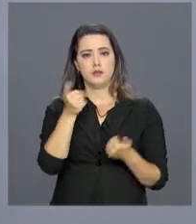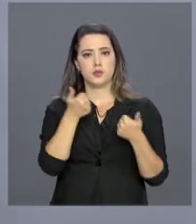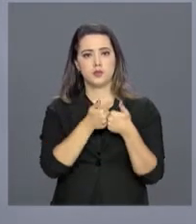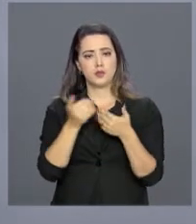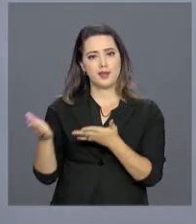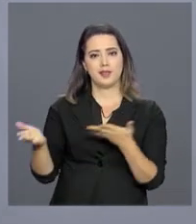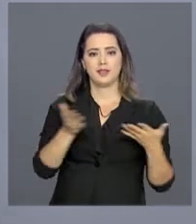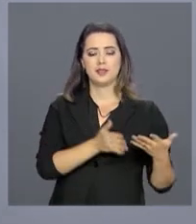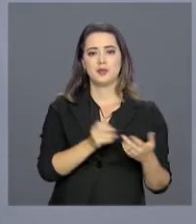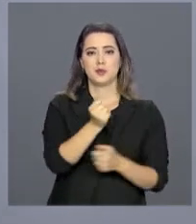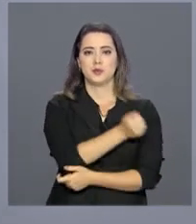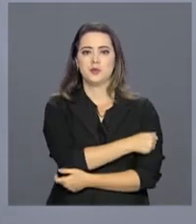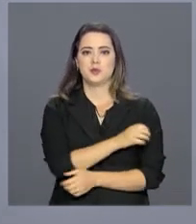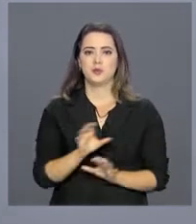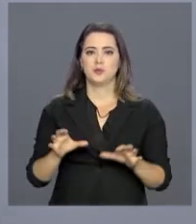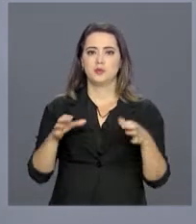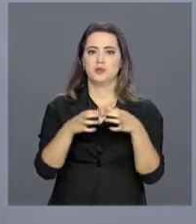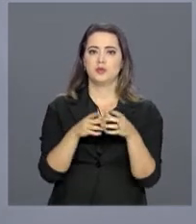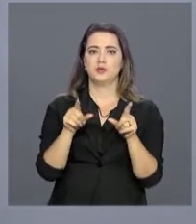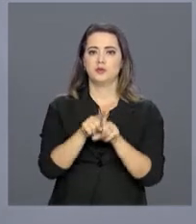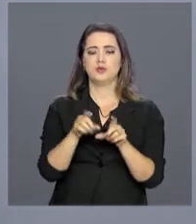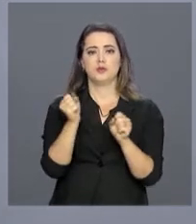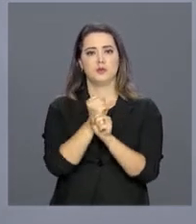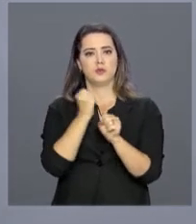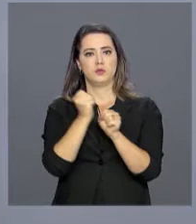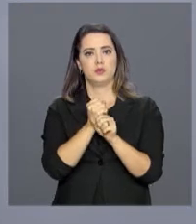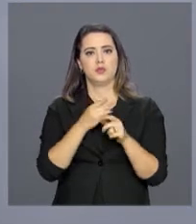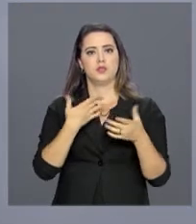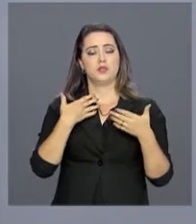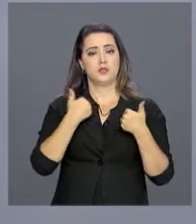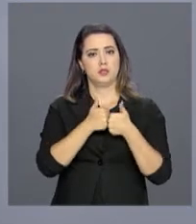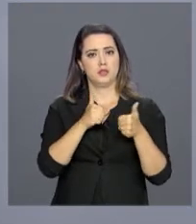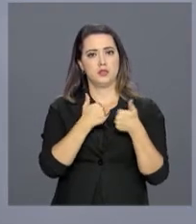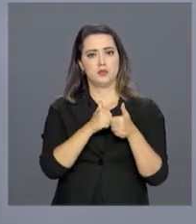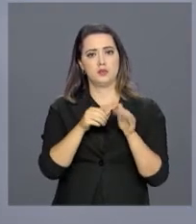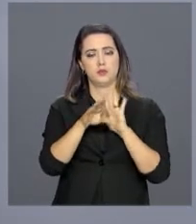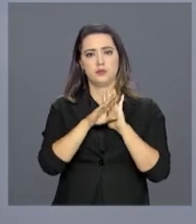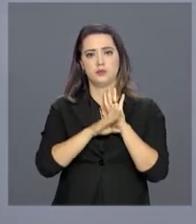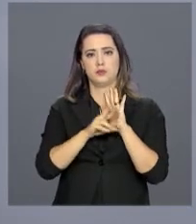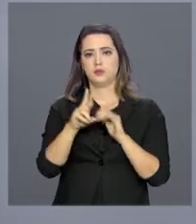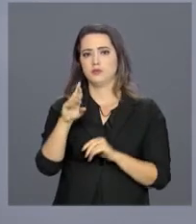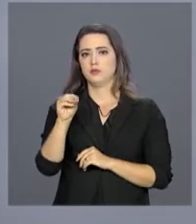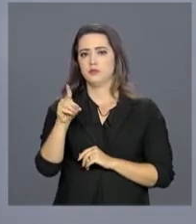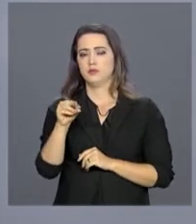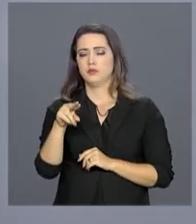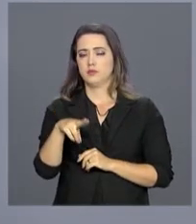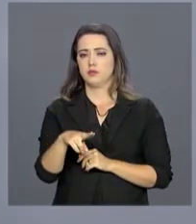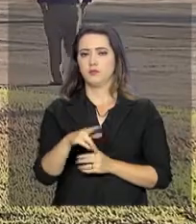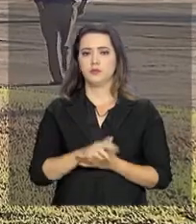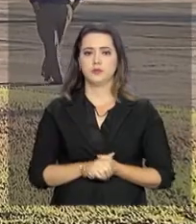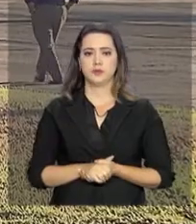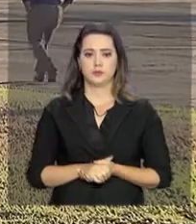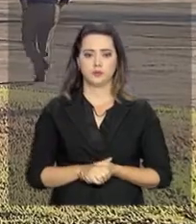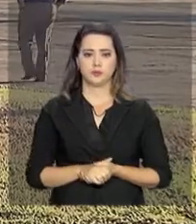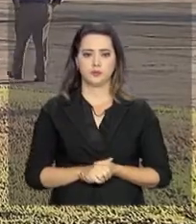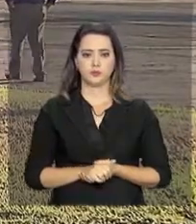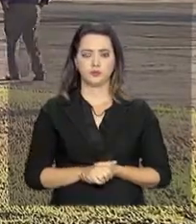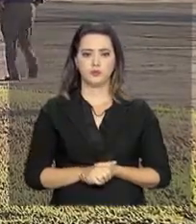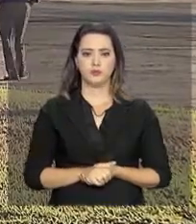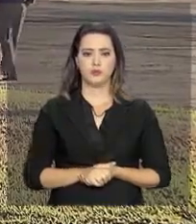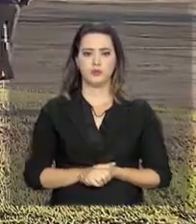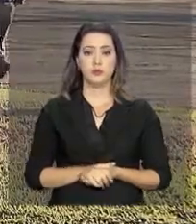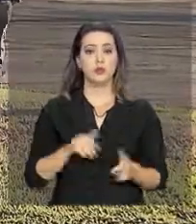a recepção dos estudantes pelas equipes de infraestrutura e logística do Projeto Rondon.